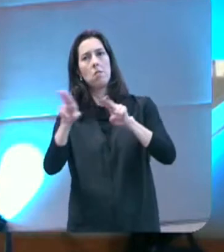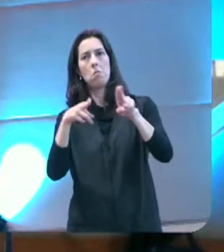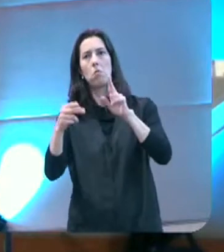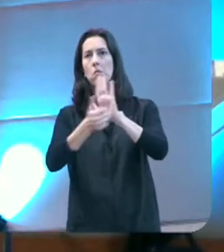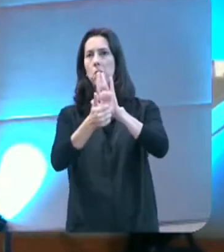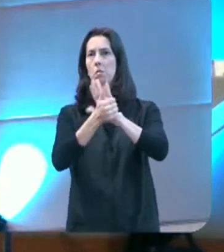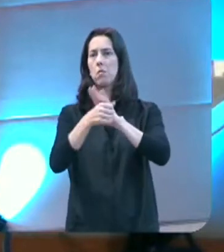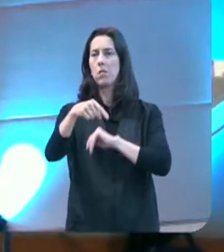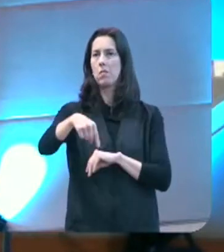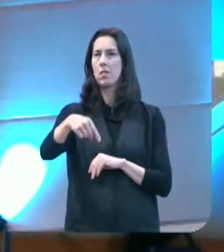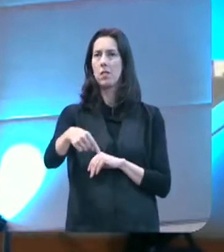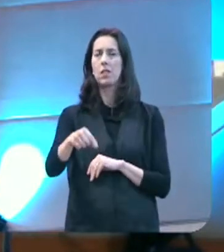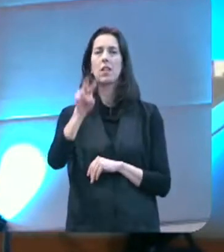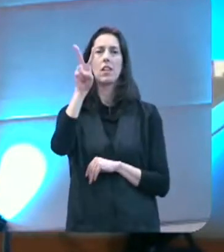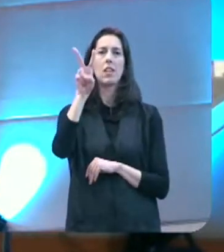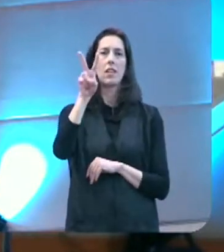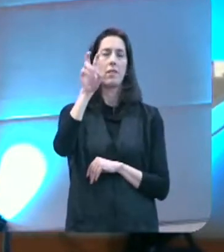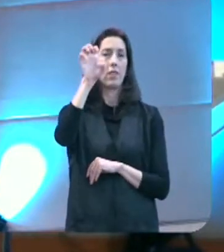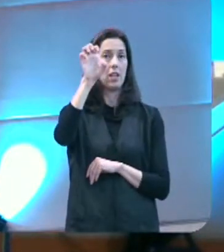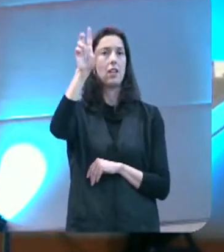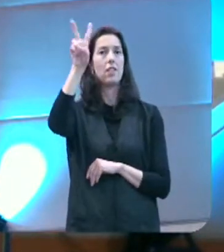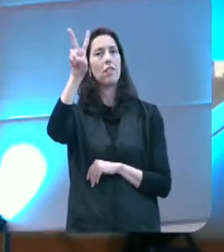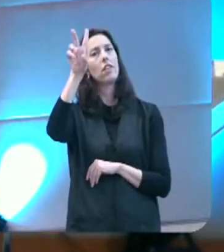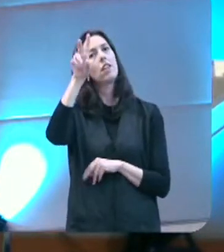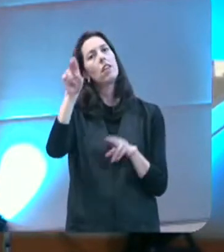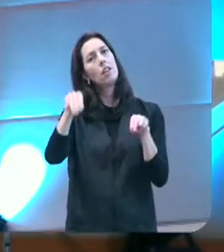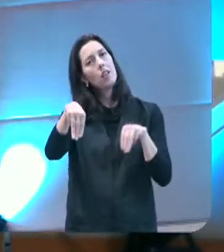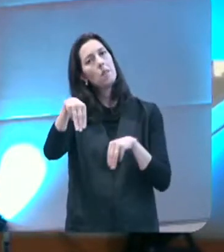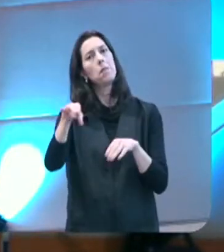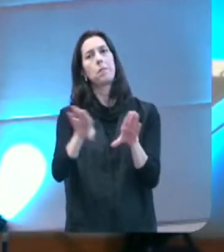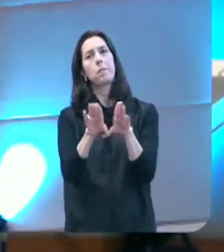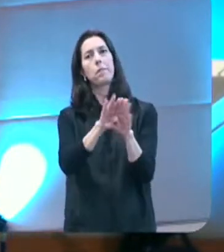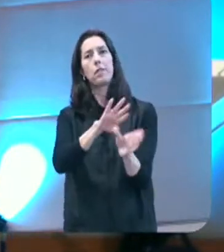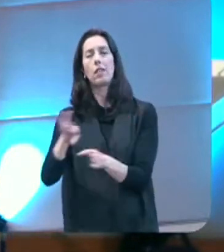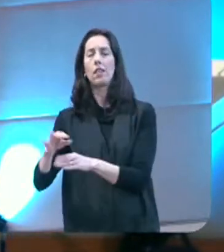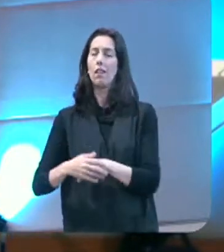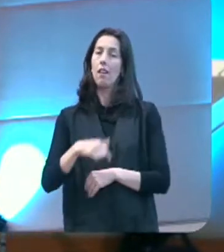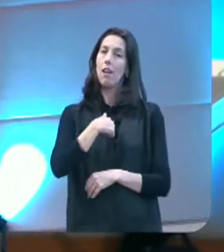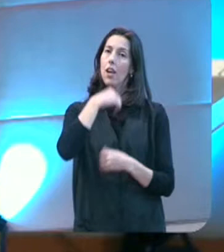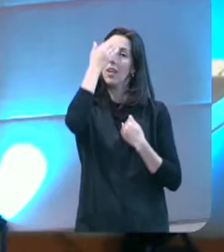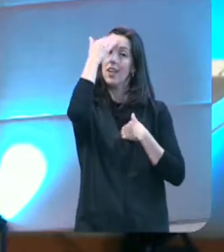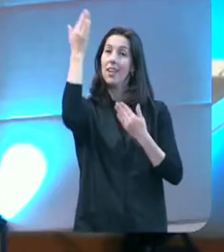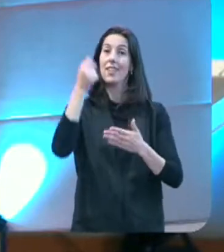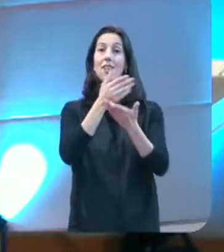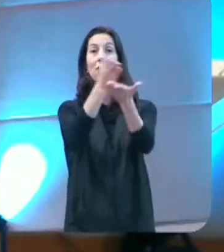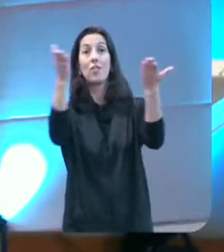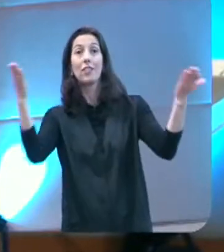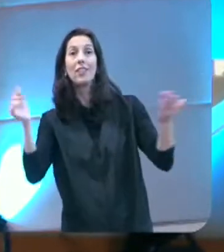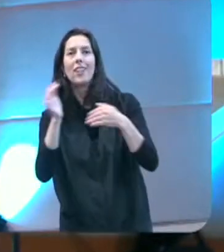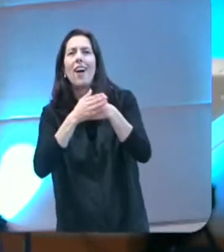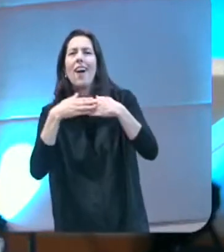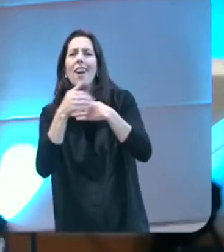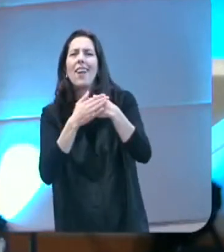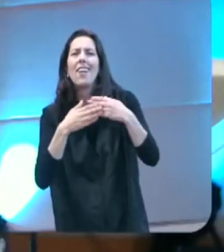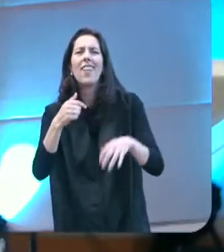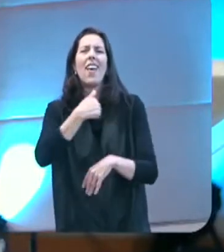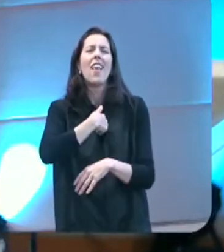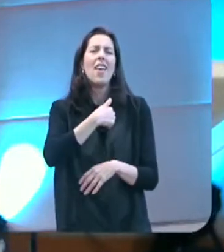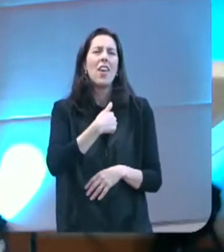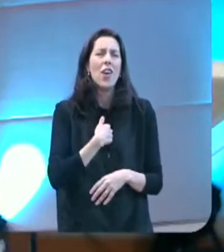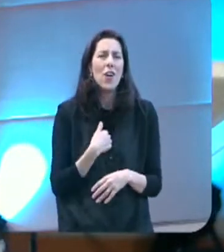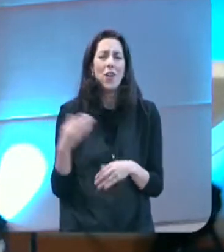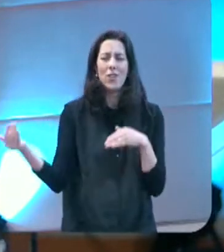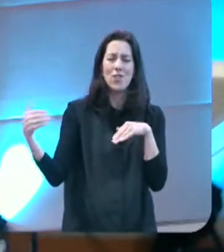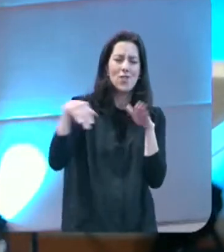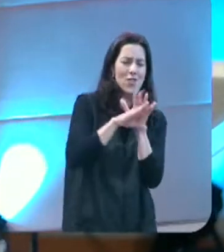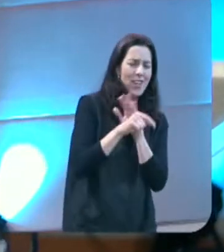PIB. Quero ainda agradecer a forma carinhosa como fomos recebidos. Se eu soubesse que os irmãos recebiam tão bem, já tinha vindo